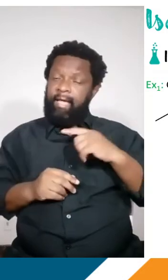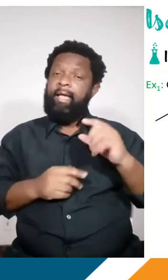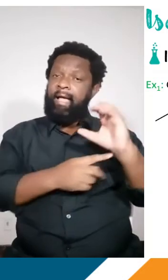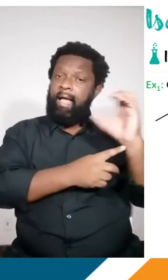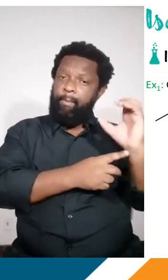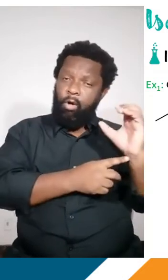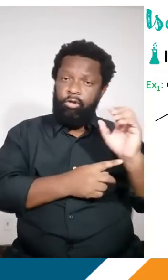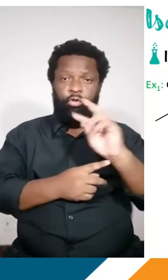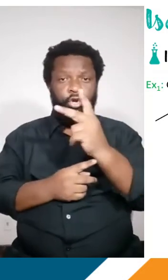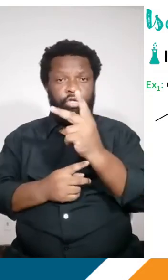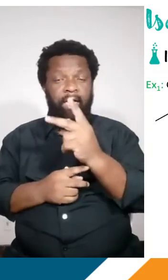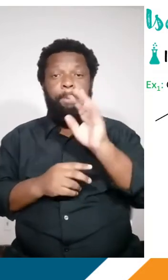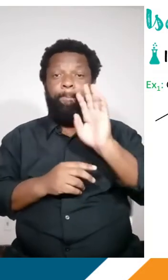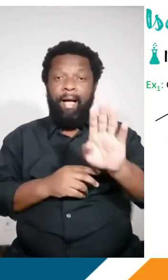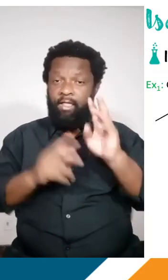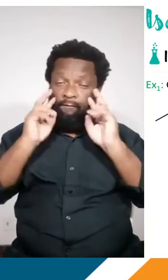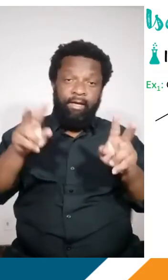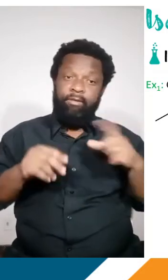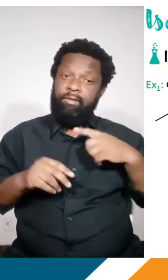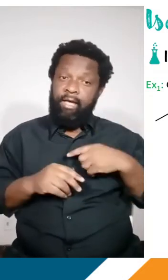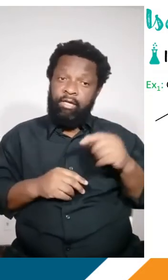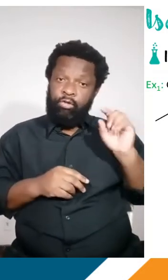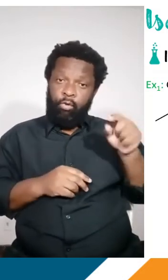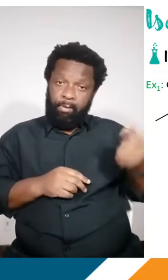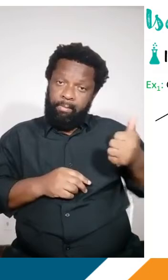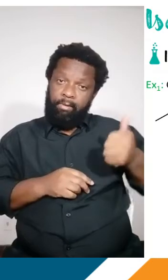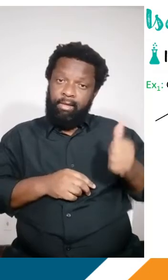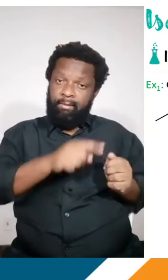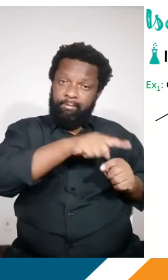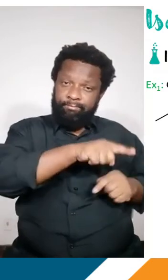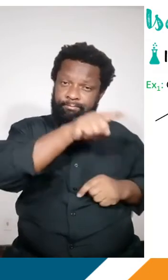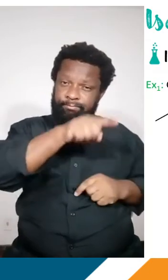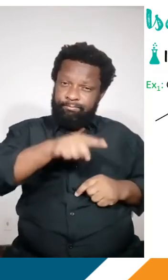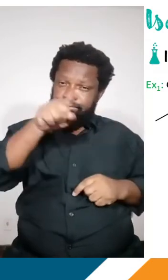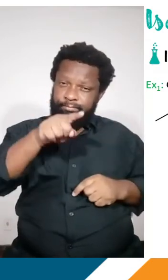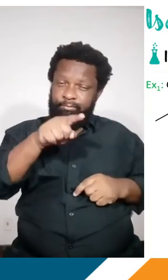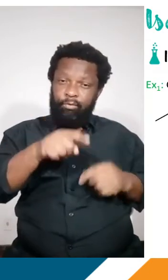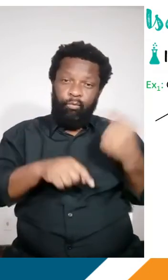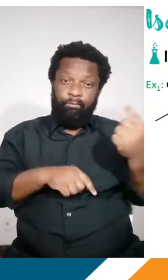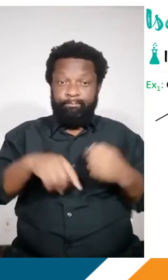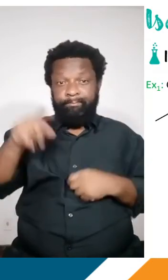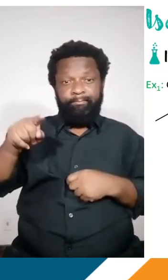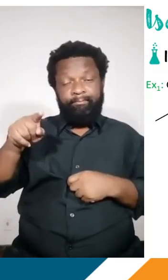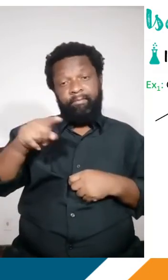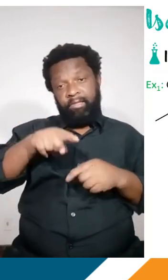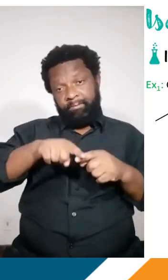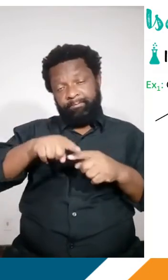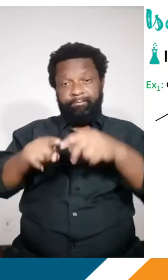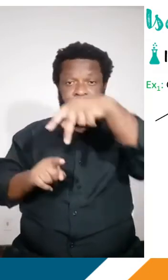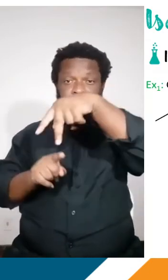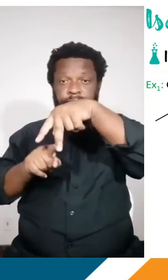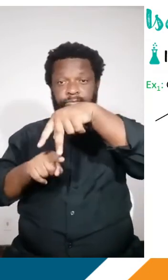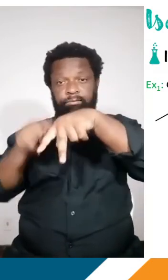carbono e hidrogênio, mas eu estou vendo que aqui eu tenho uma única sequência com todos os carbonos e aqui não, ou eu sigo